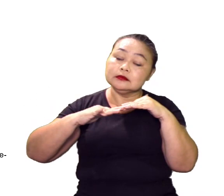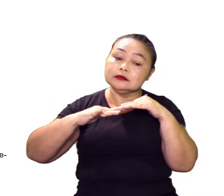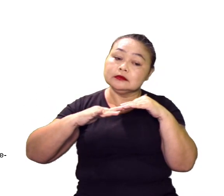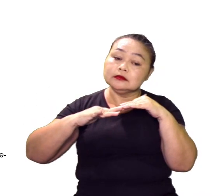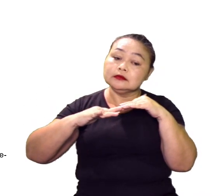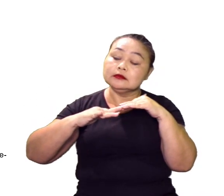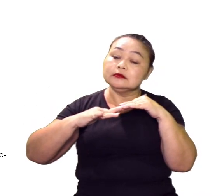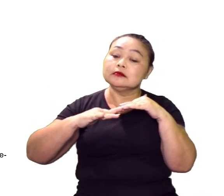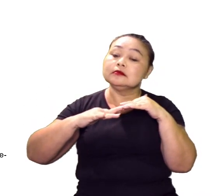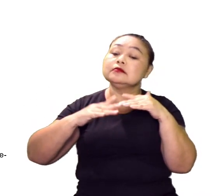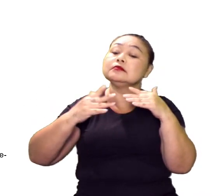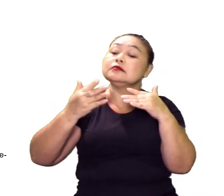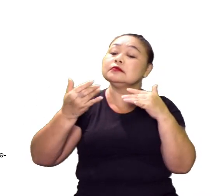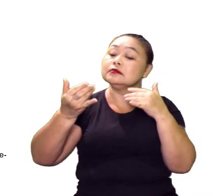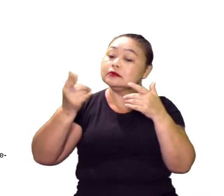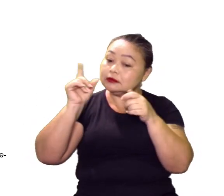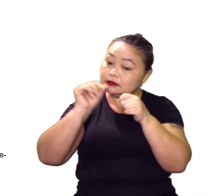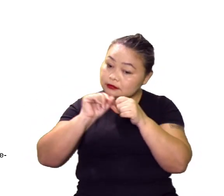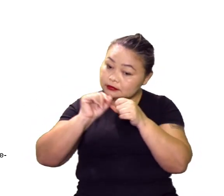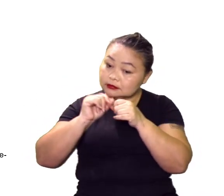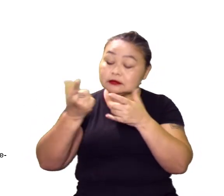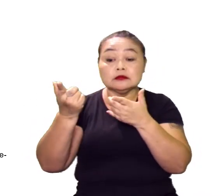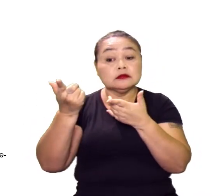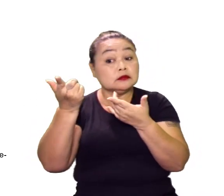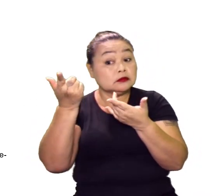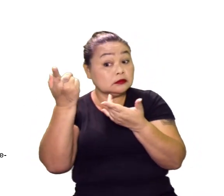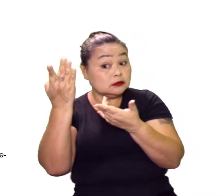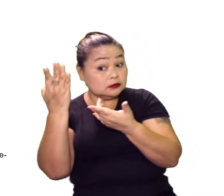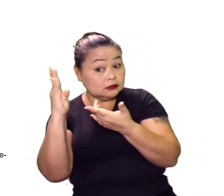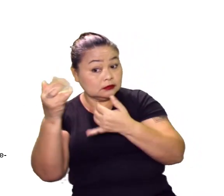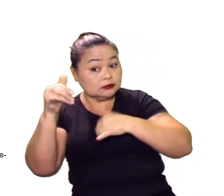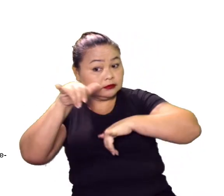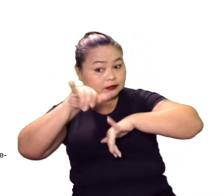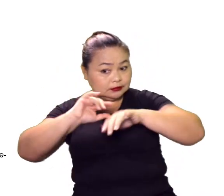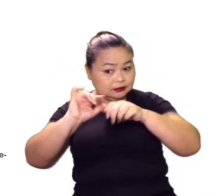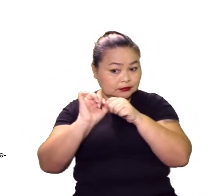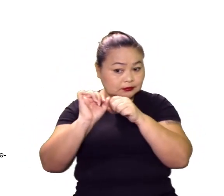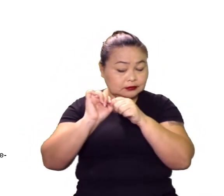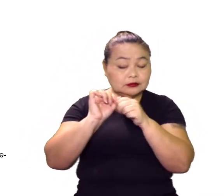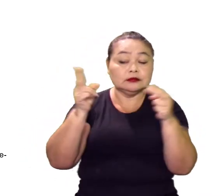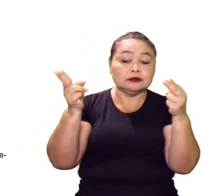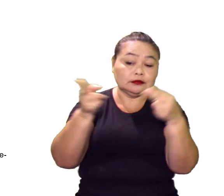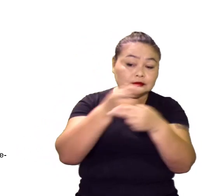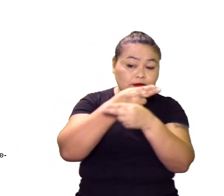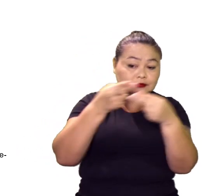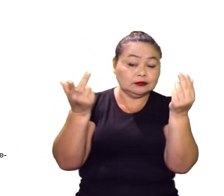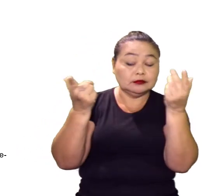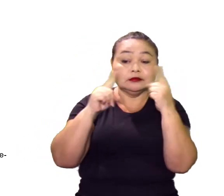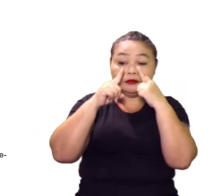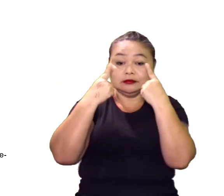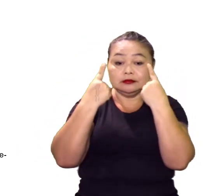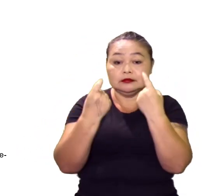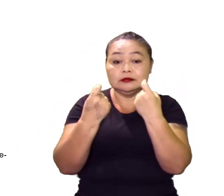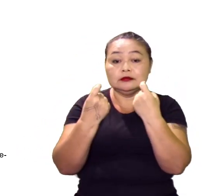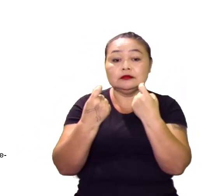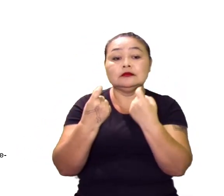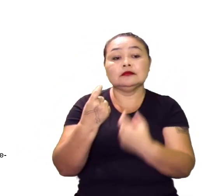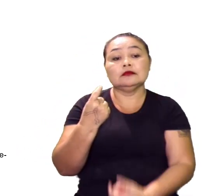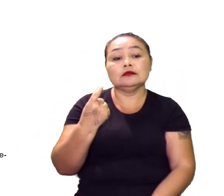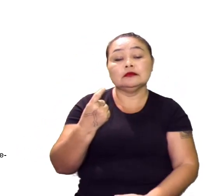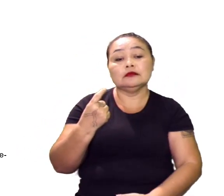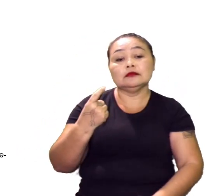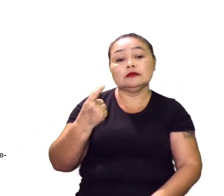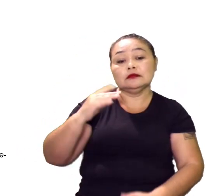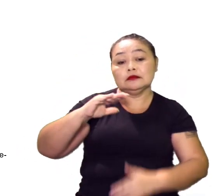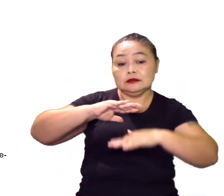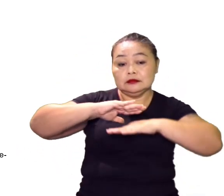intemperismo físico, químico, o vento. É isso? Vai trazer essa matéria para cá, para as planícies. Interessante. Planalto, ele vai